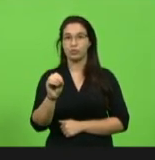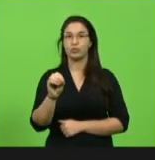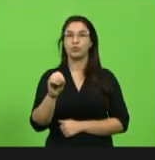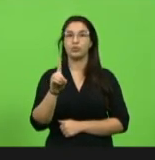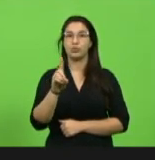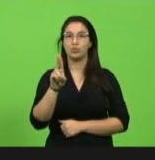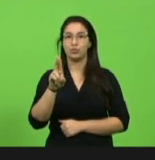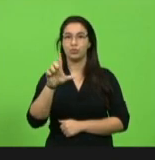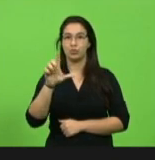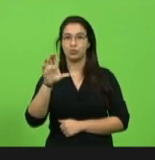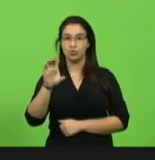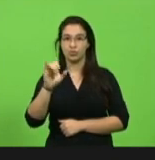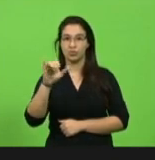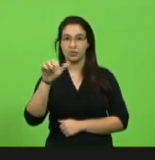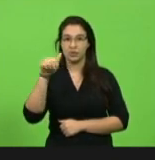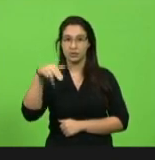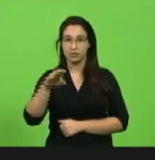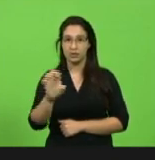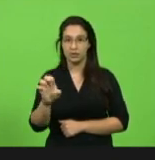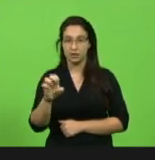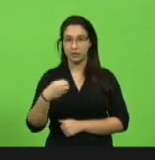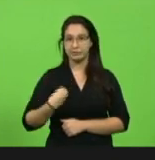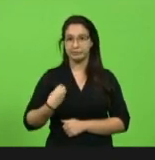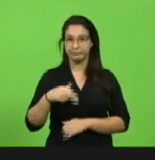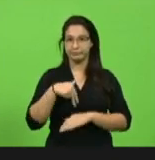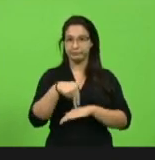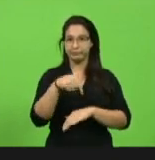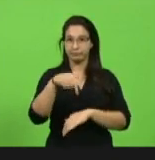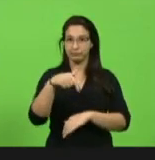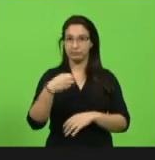Beckhausen Borchardt, presente nesta audiência.